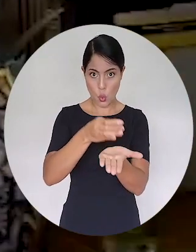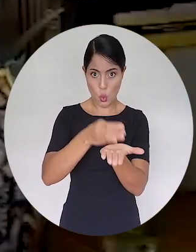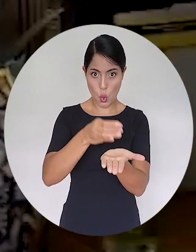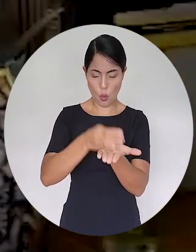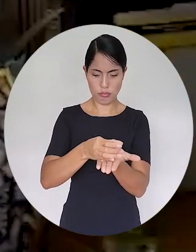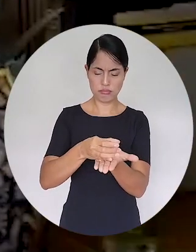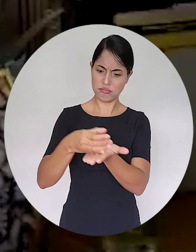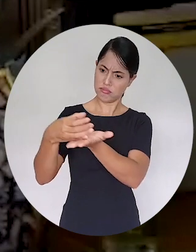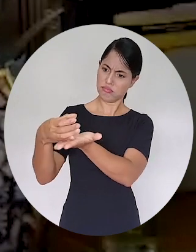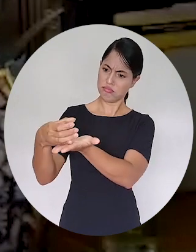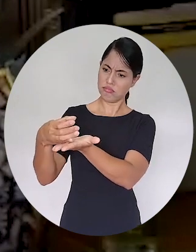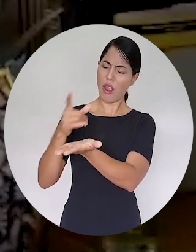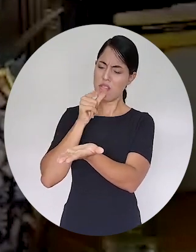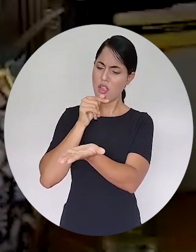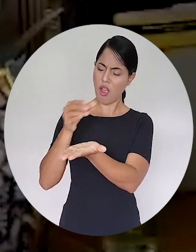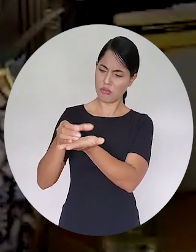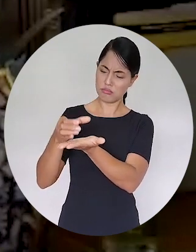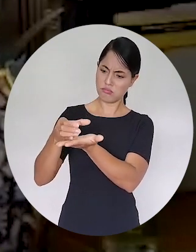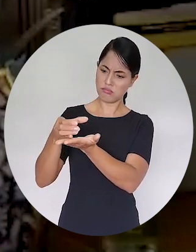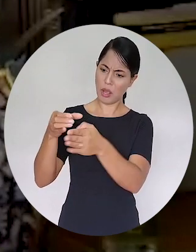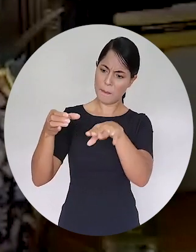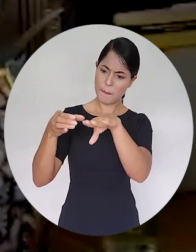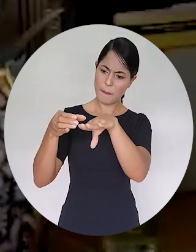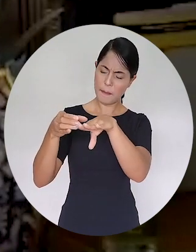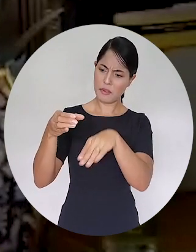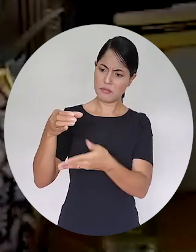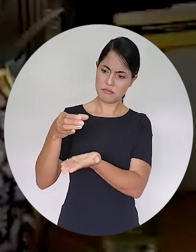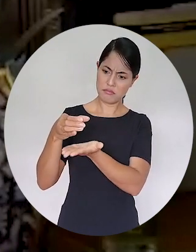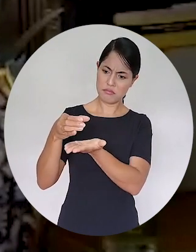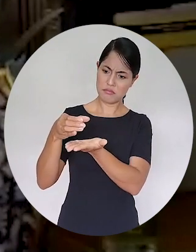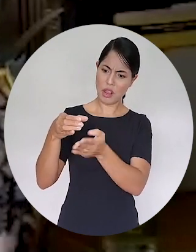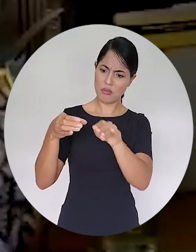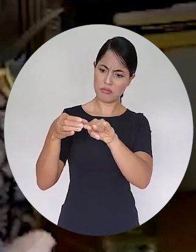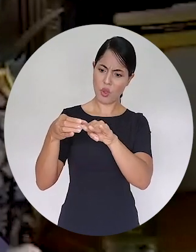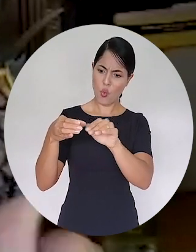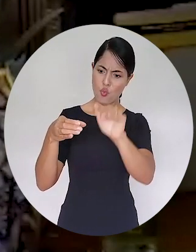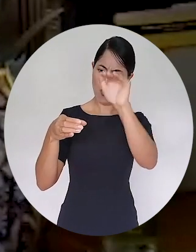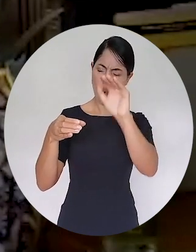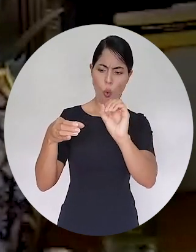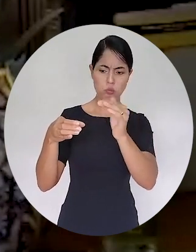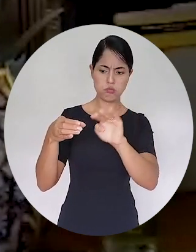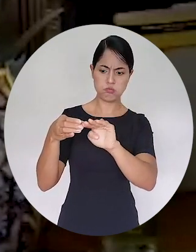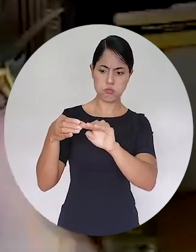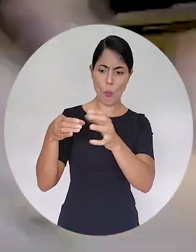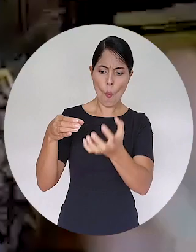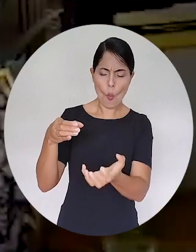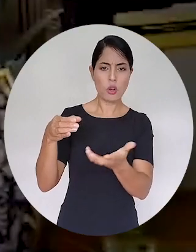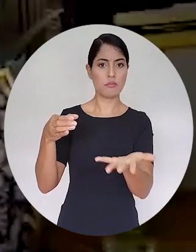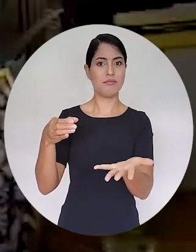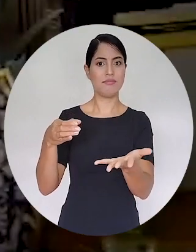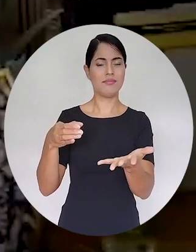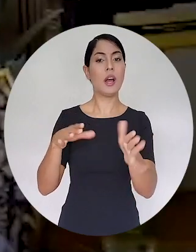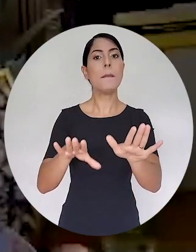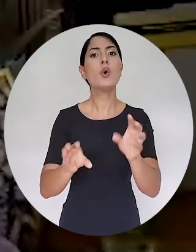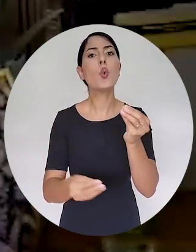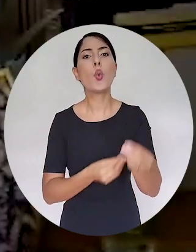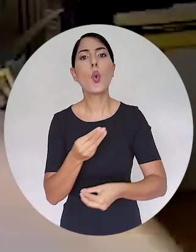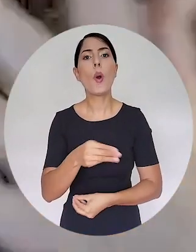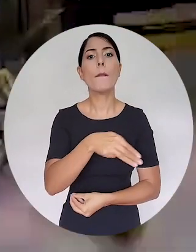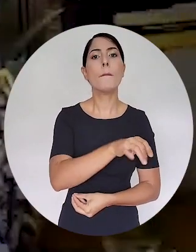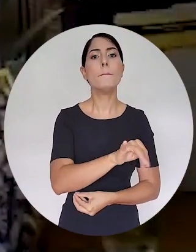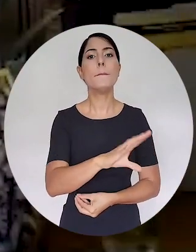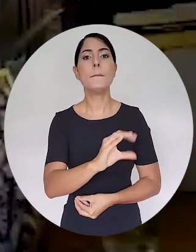cheio ou meio vazio. Depende de como você olha para aquele copo. Então, depende do que você vai fazer, mesmo sabendo que ele está meio vazio, o que você vai